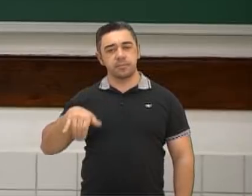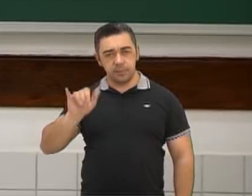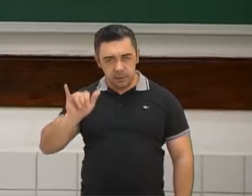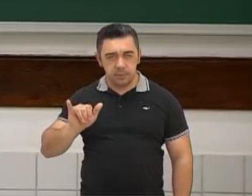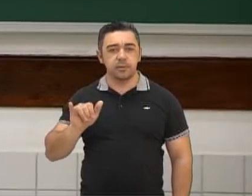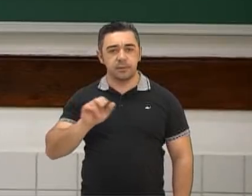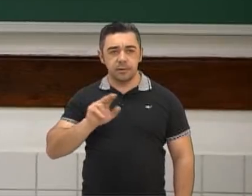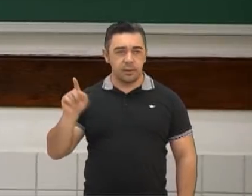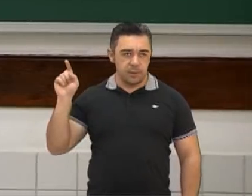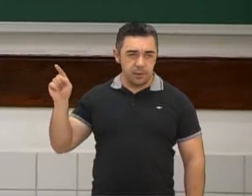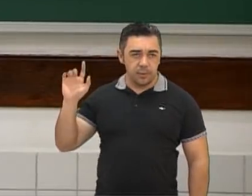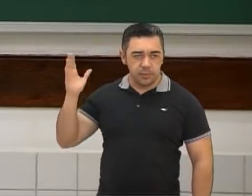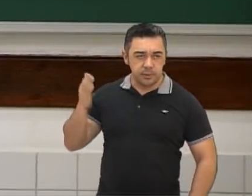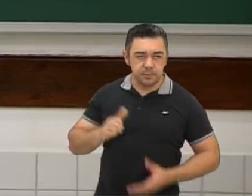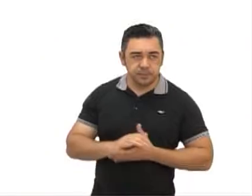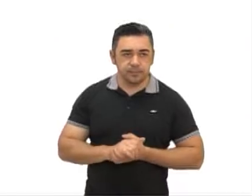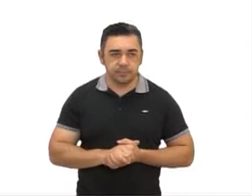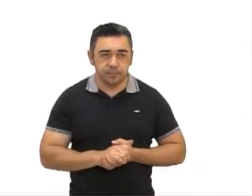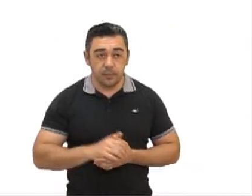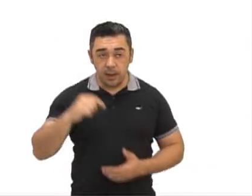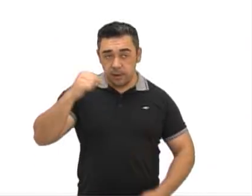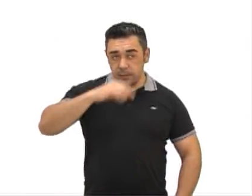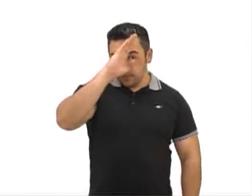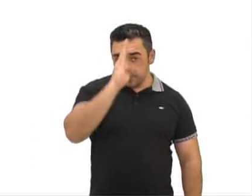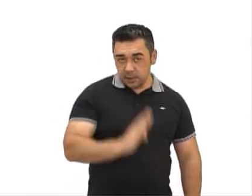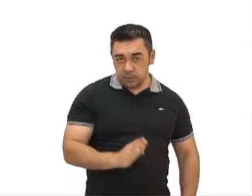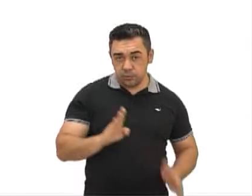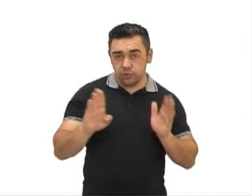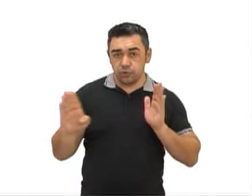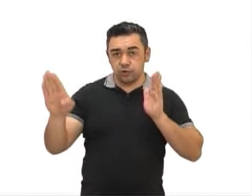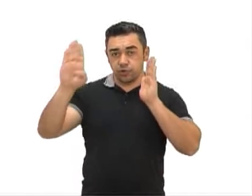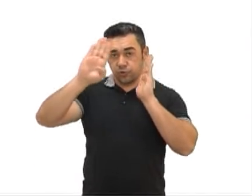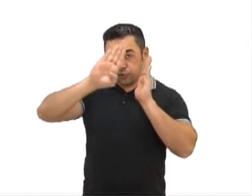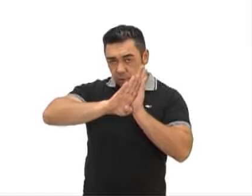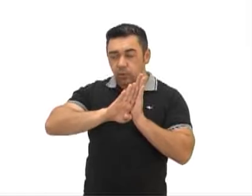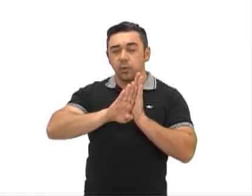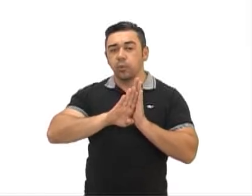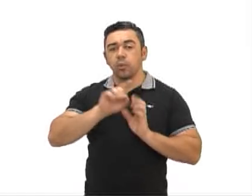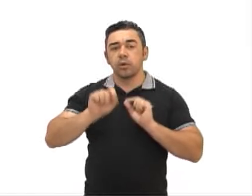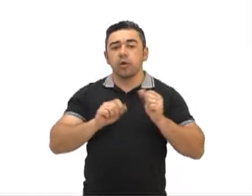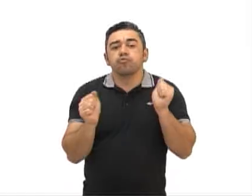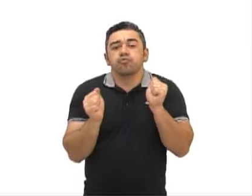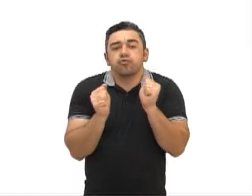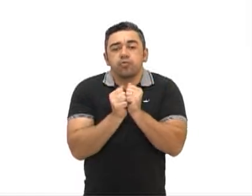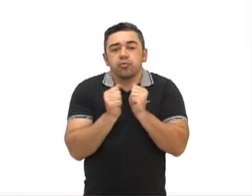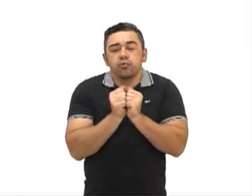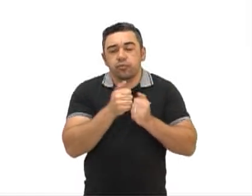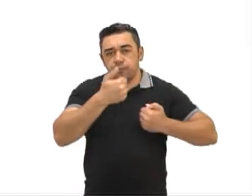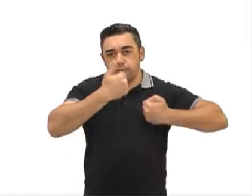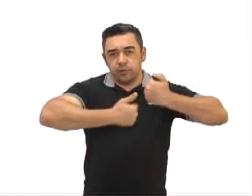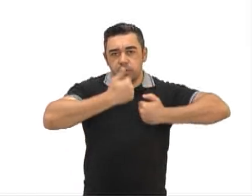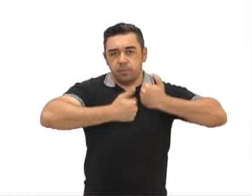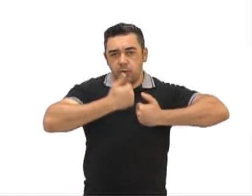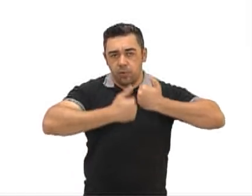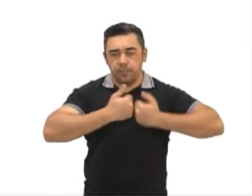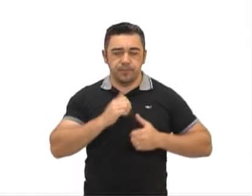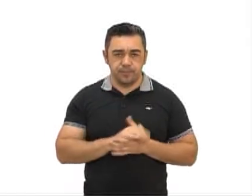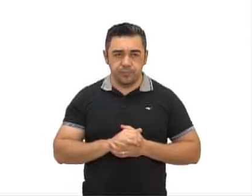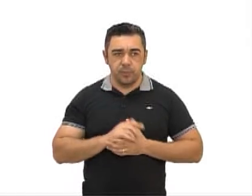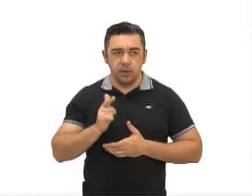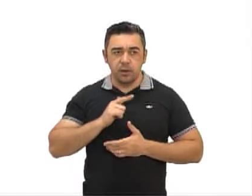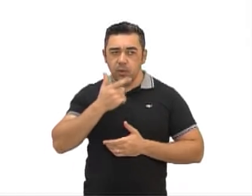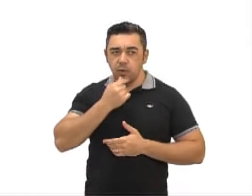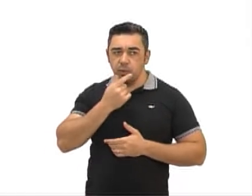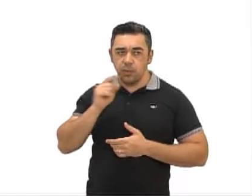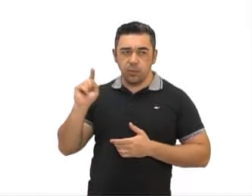William. No Brasil, o rugby chegou junto com o futebol, trazido na bagagem de